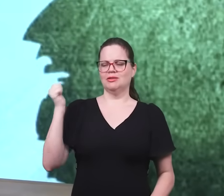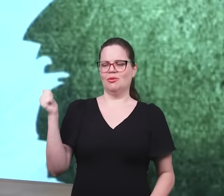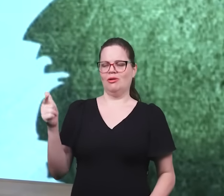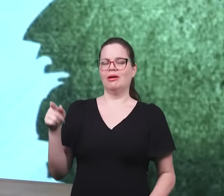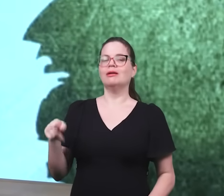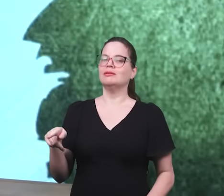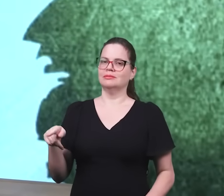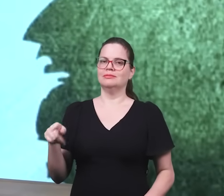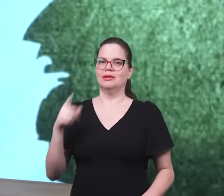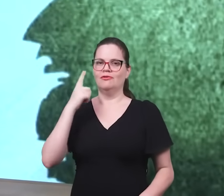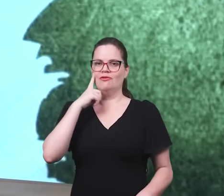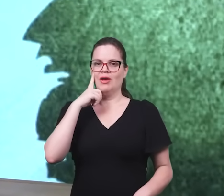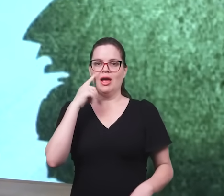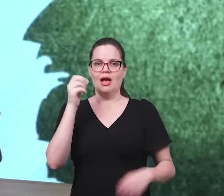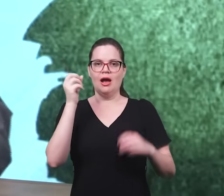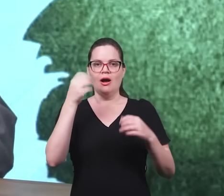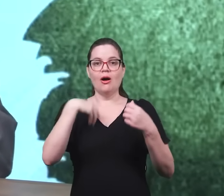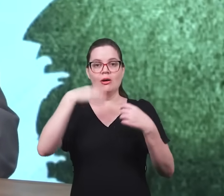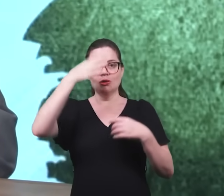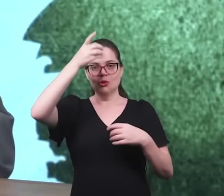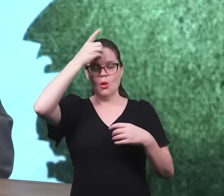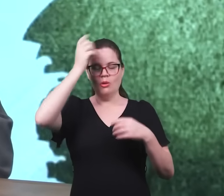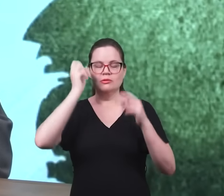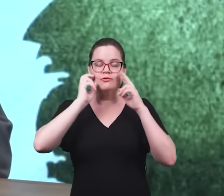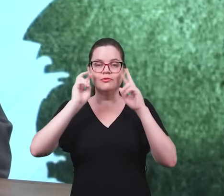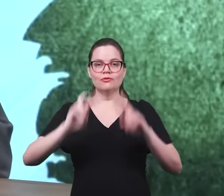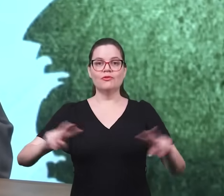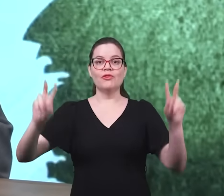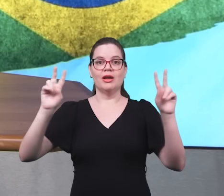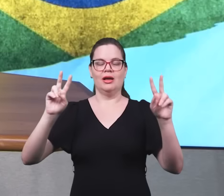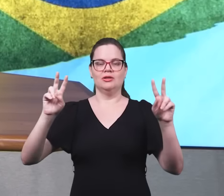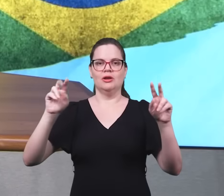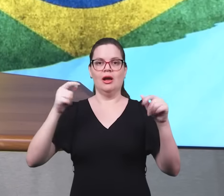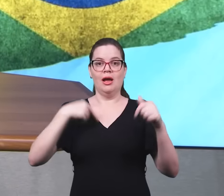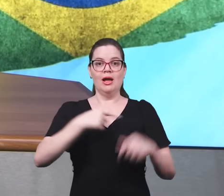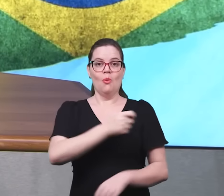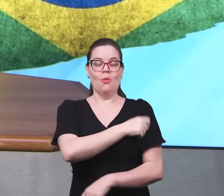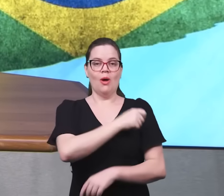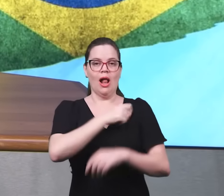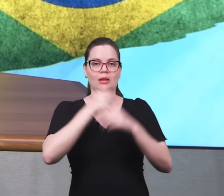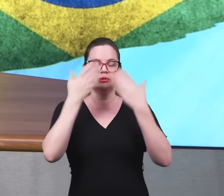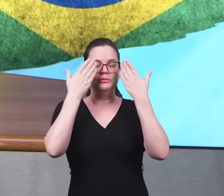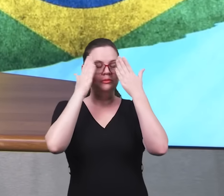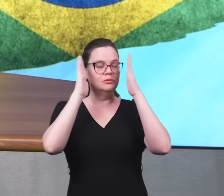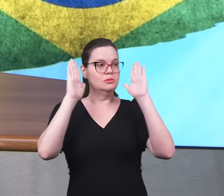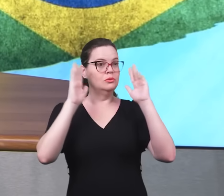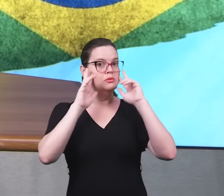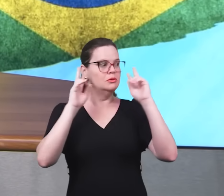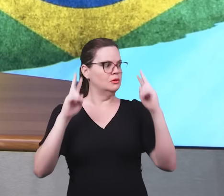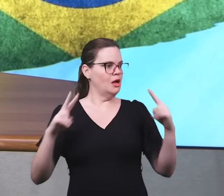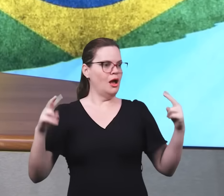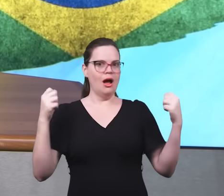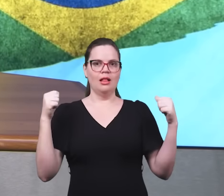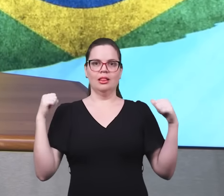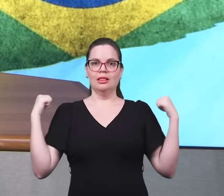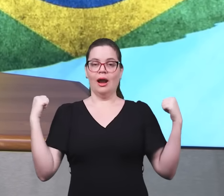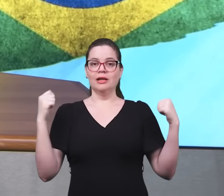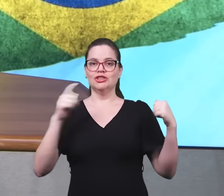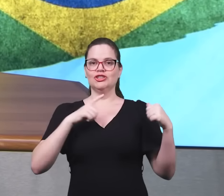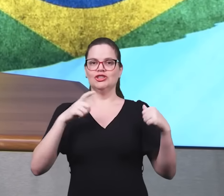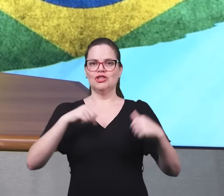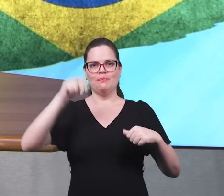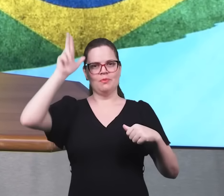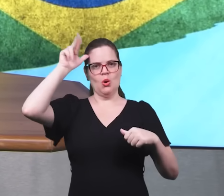os que estão com eles. Abre os olhos. Abrir os olhos para ver o que não se pode